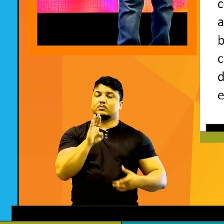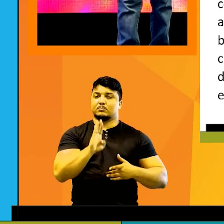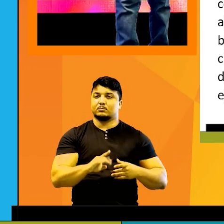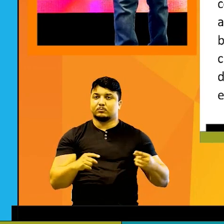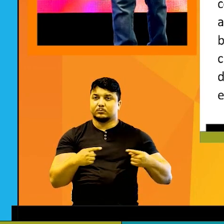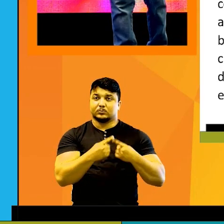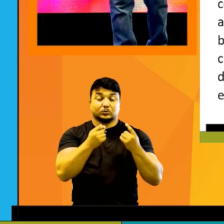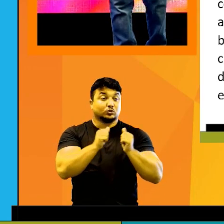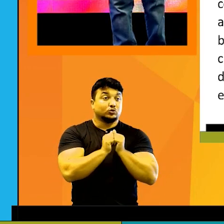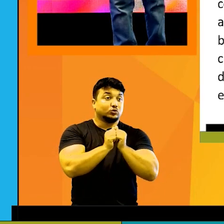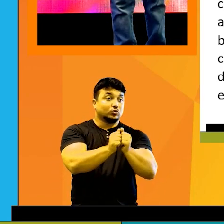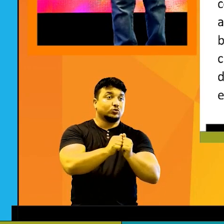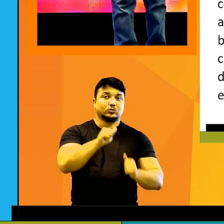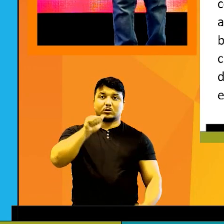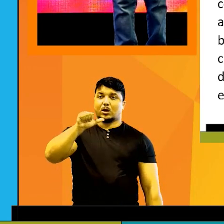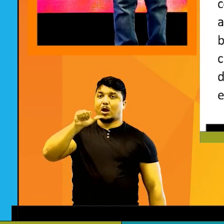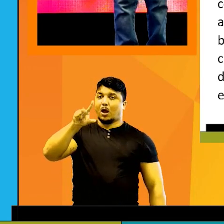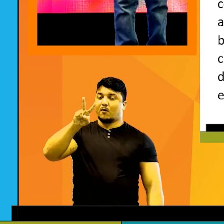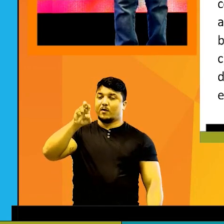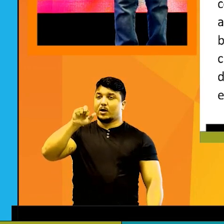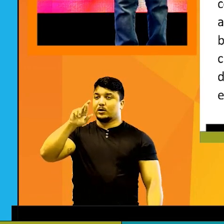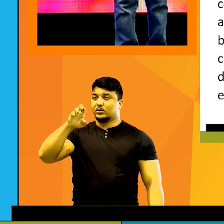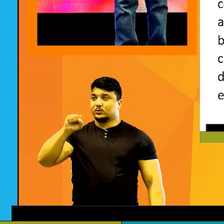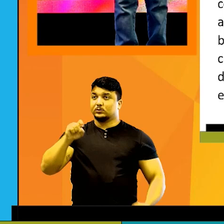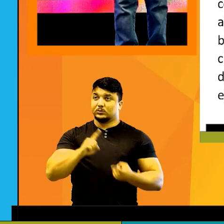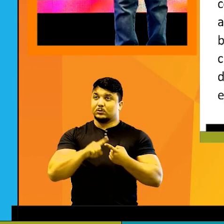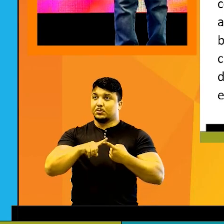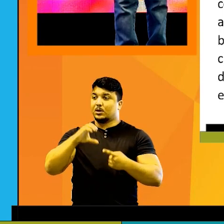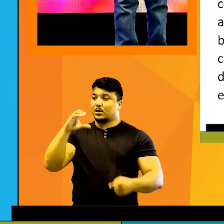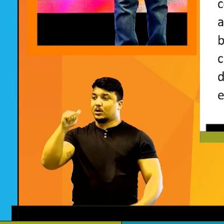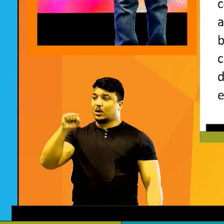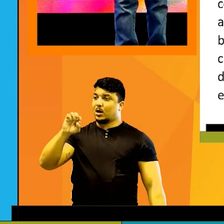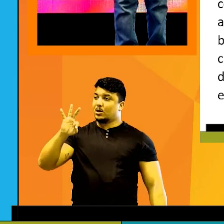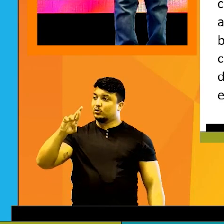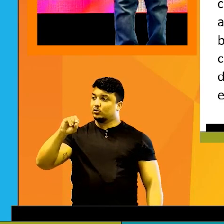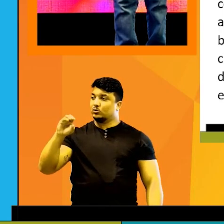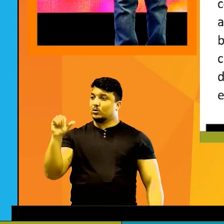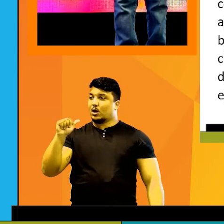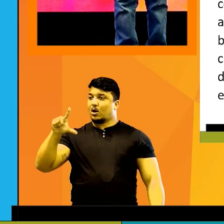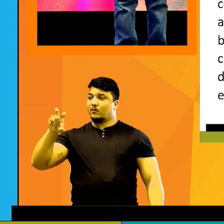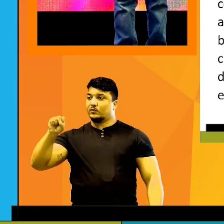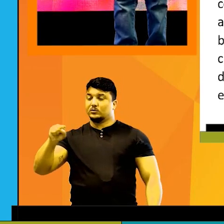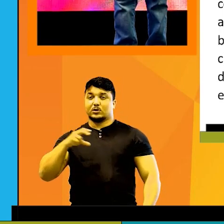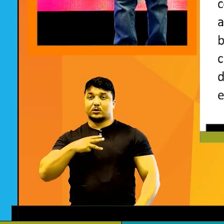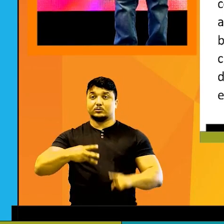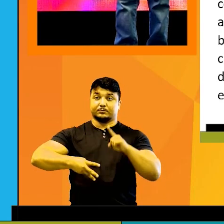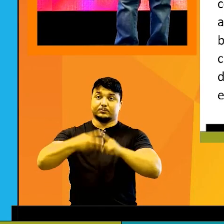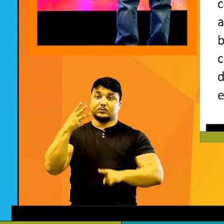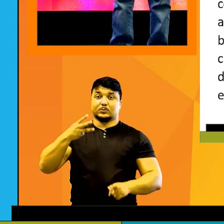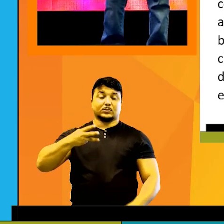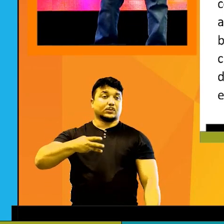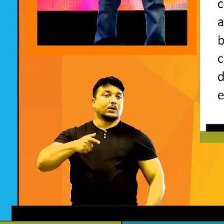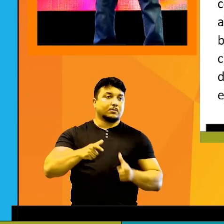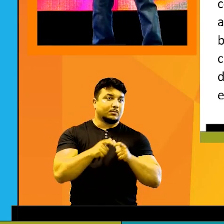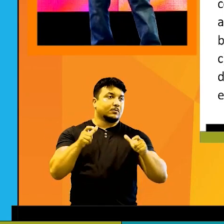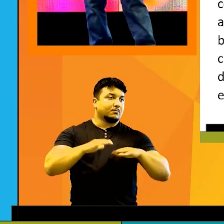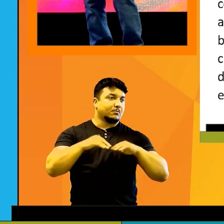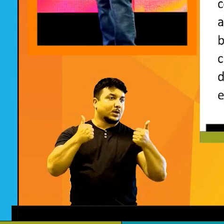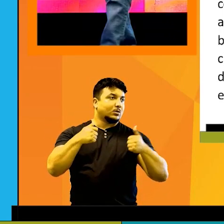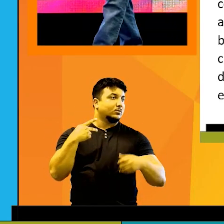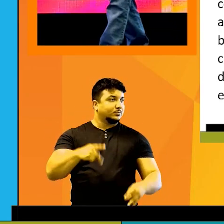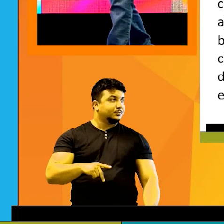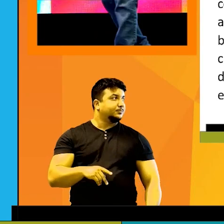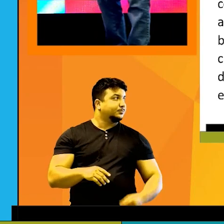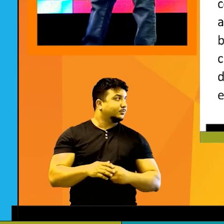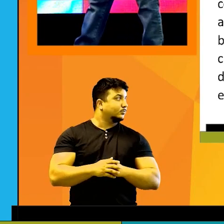Dias, juntamente com Álvares de Azevedo e Castro Alves, são anunciados como os 3 melhores poetas da escola romântica